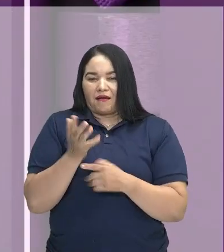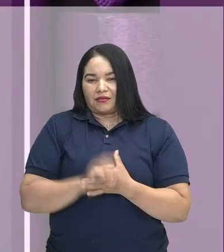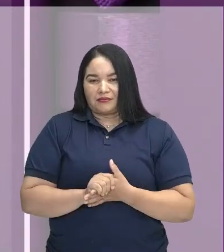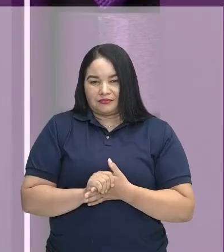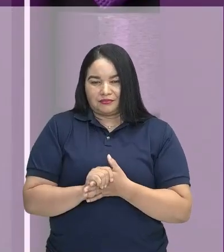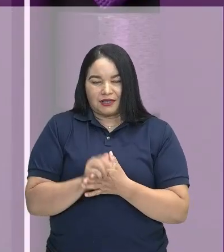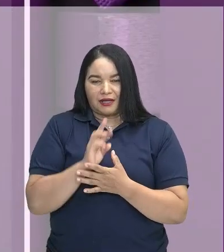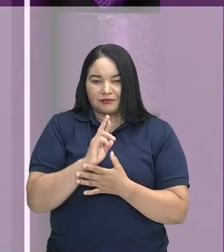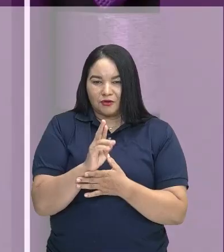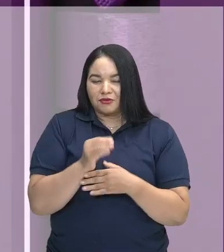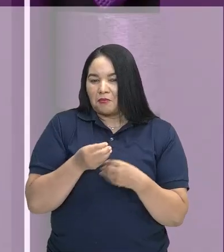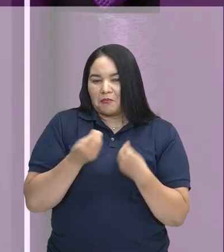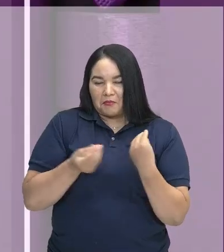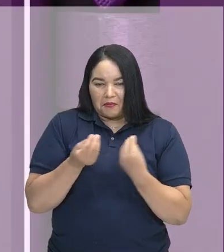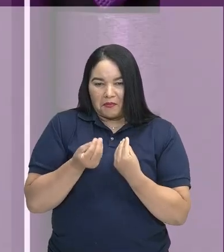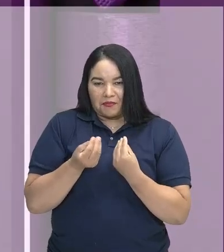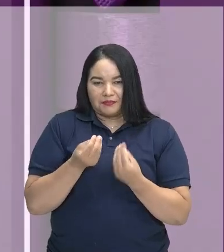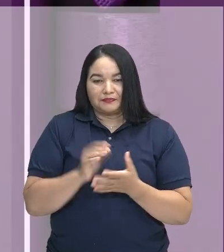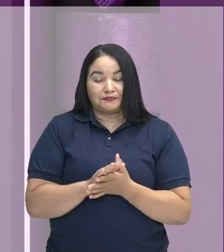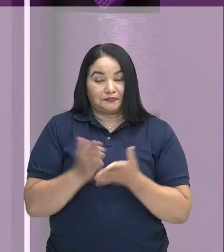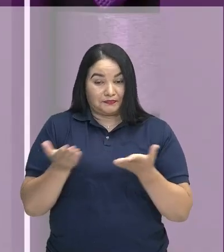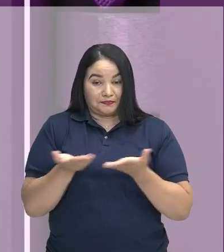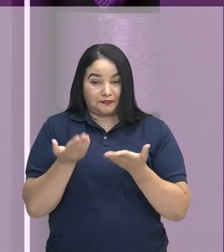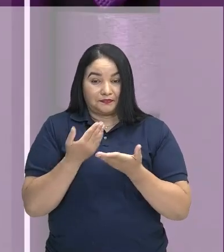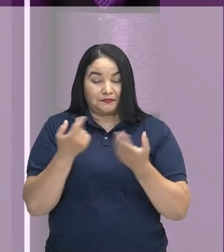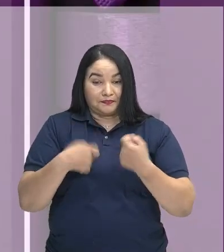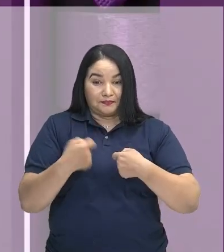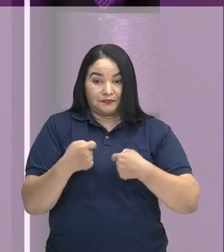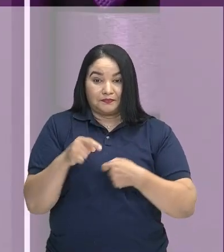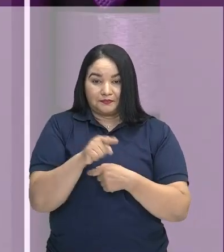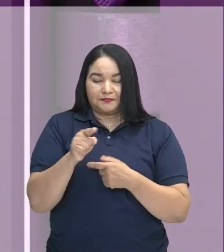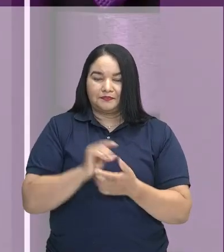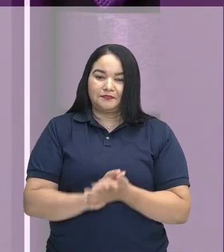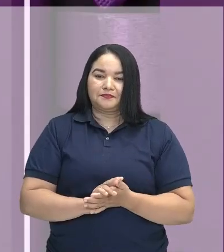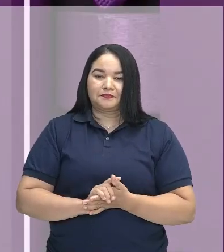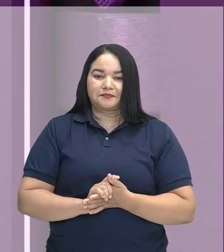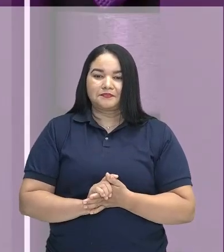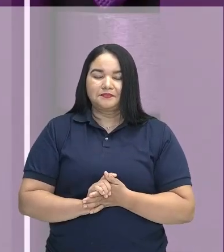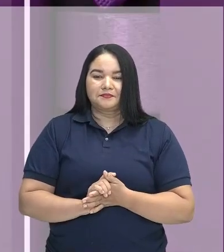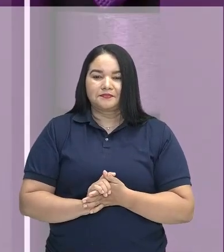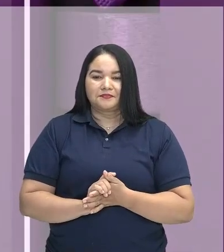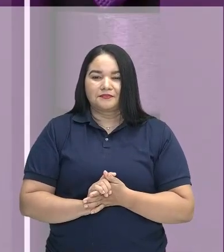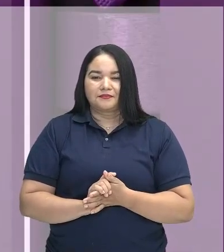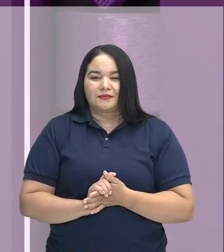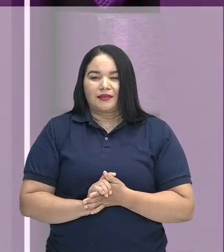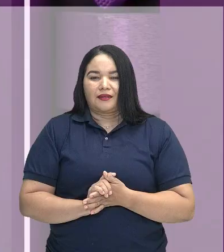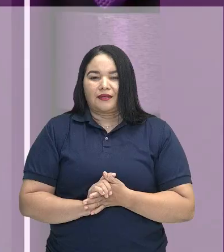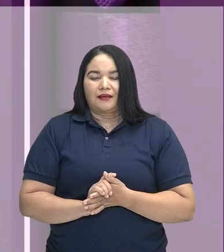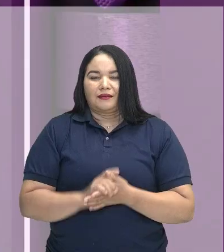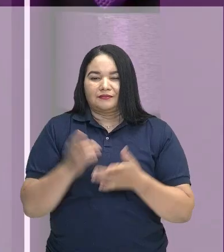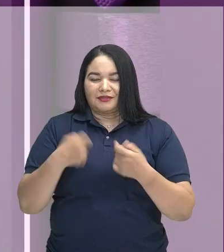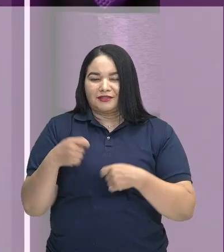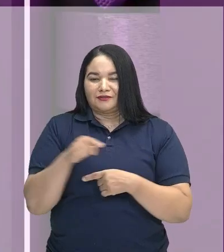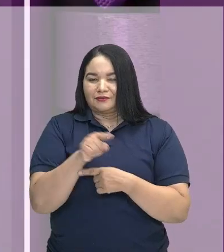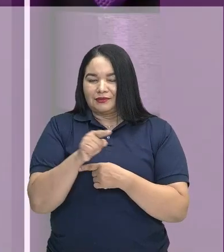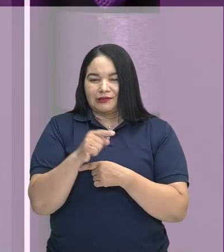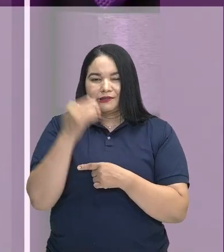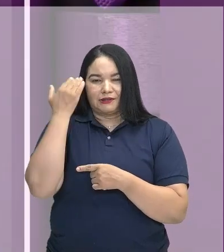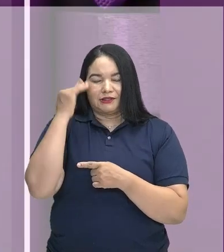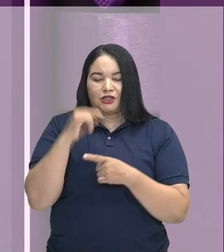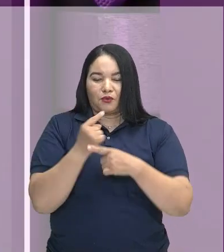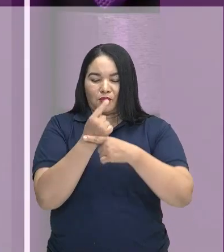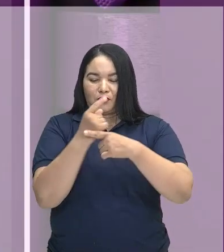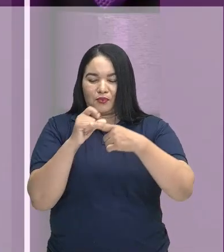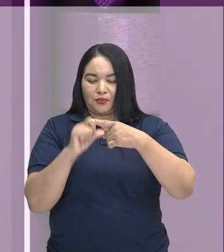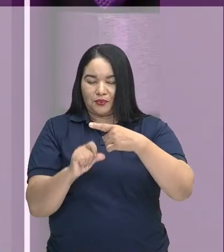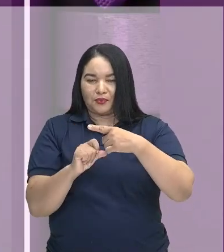resposta 1 sobre 9? Bom, pessoal, aí eu vou dizer para você, ó, o significado nada mais é do que o seguinte, ó, 1 sobre 9 está dizendo para a